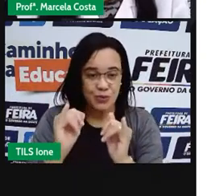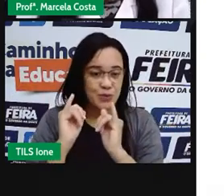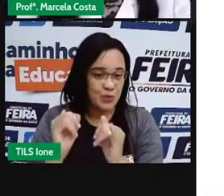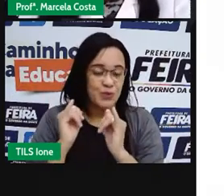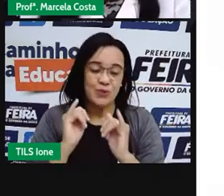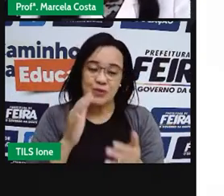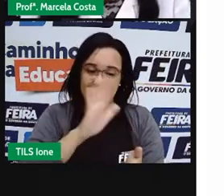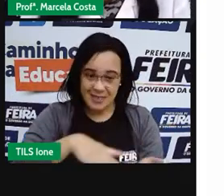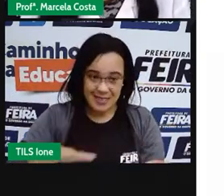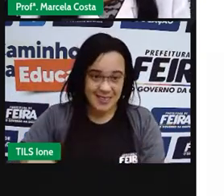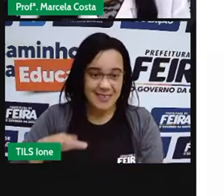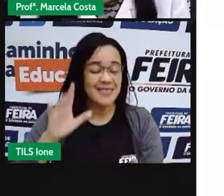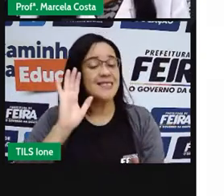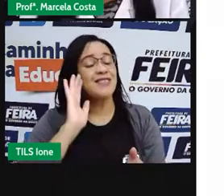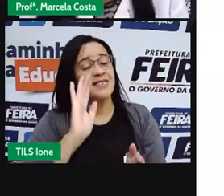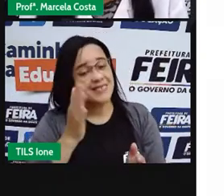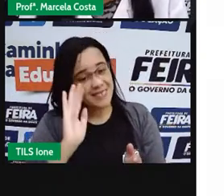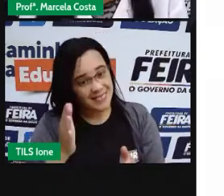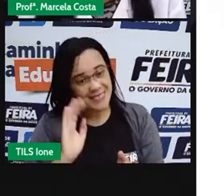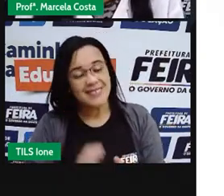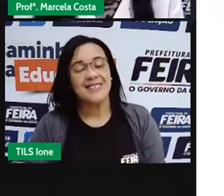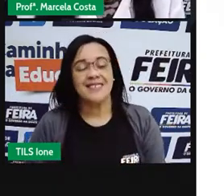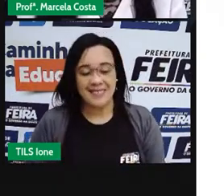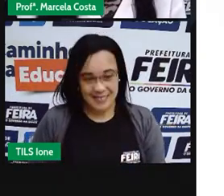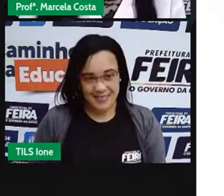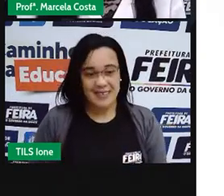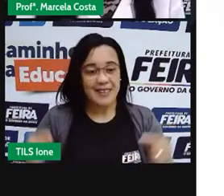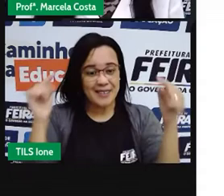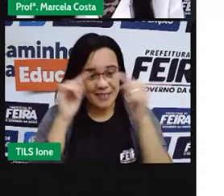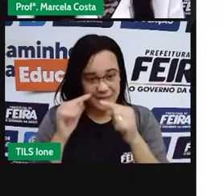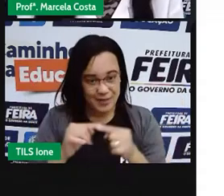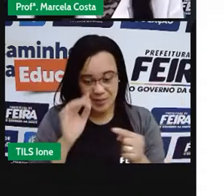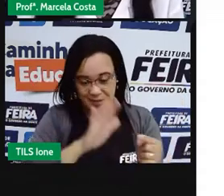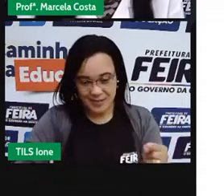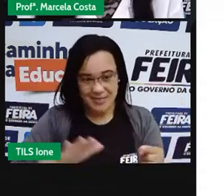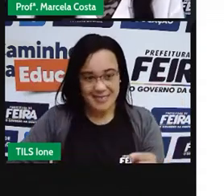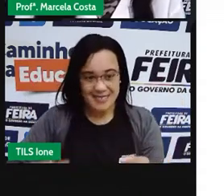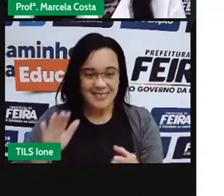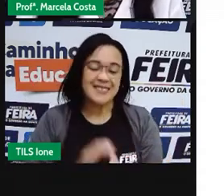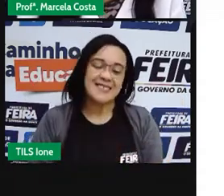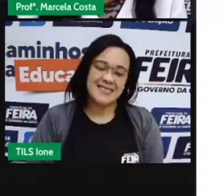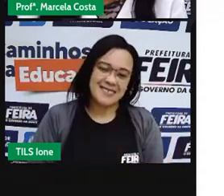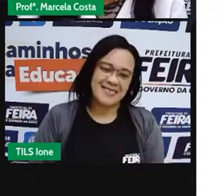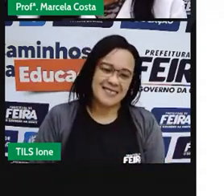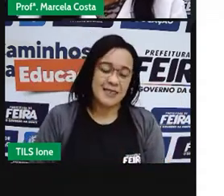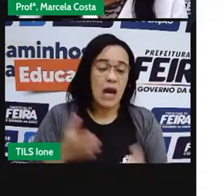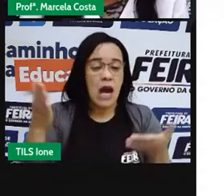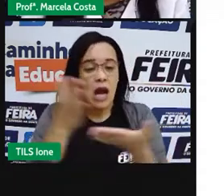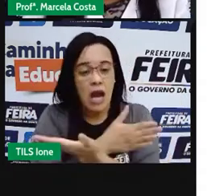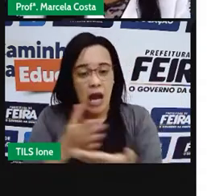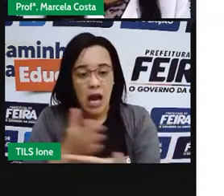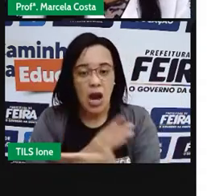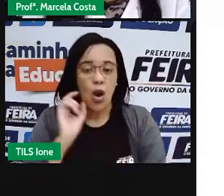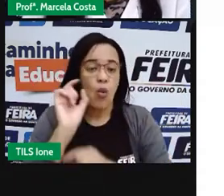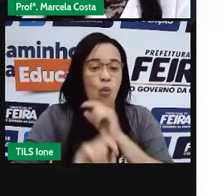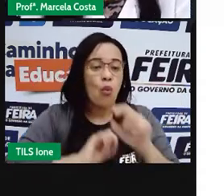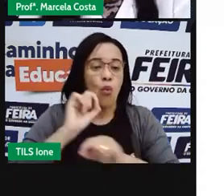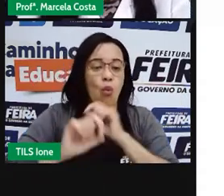fada, dos clássicos da literatura infantil. E agora eu vou mostrar para vocês alguns elementos,